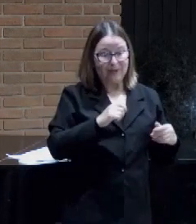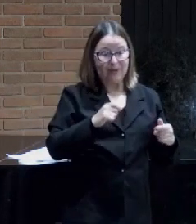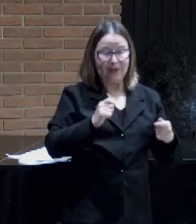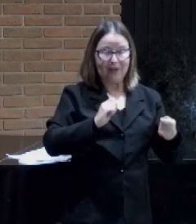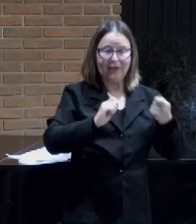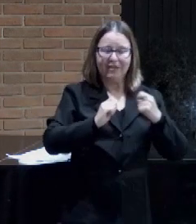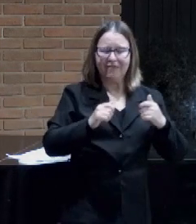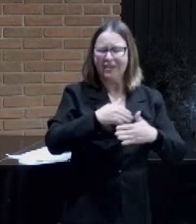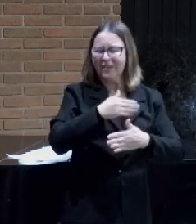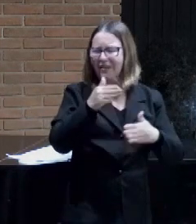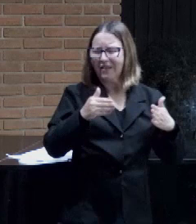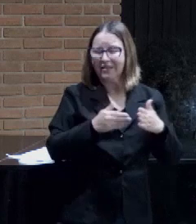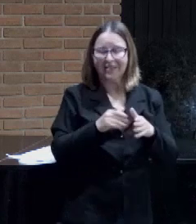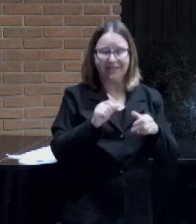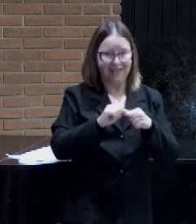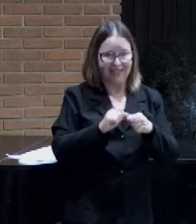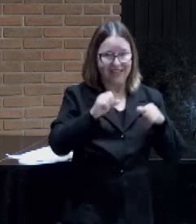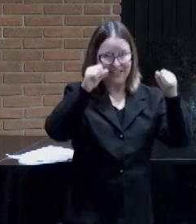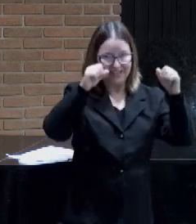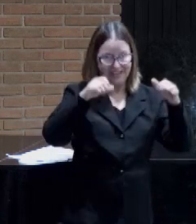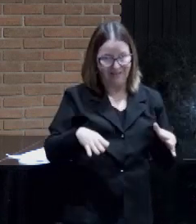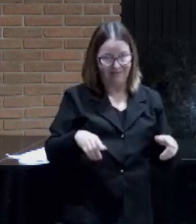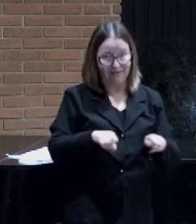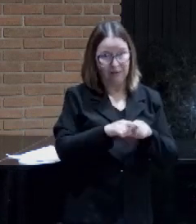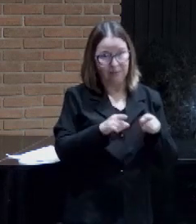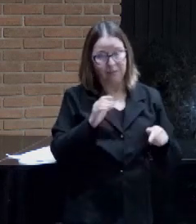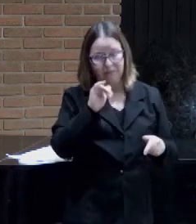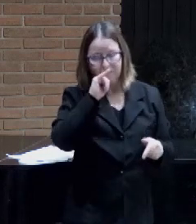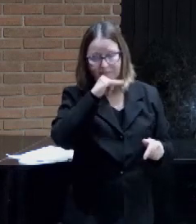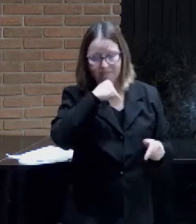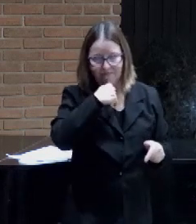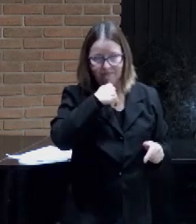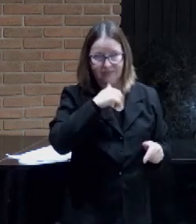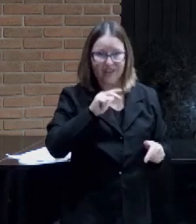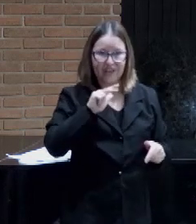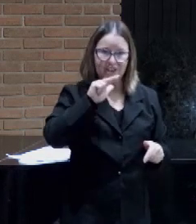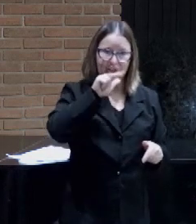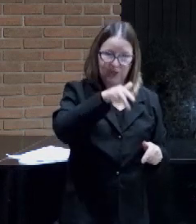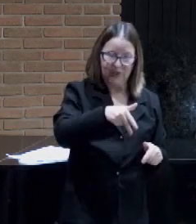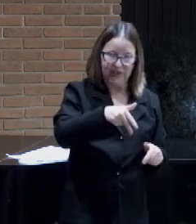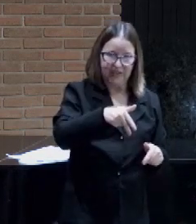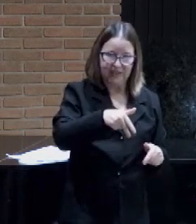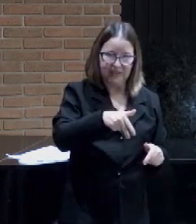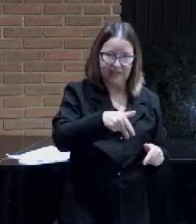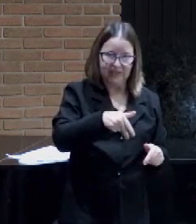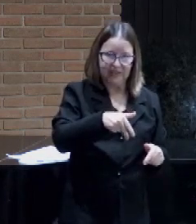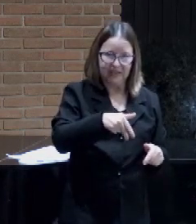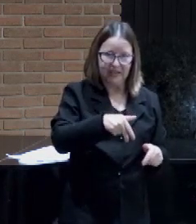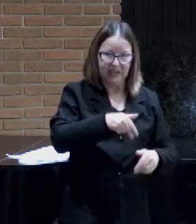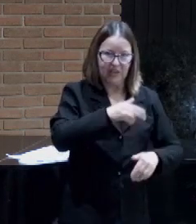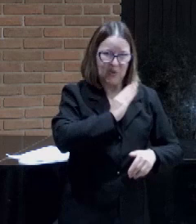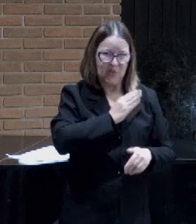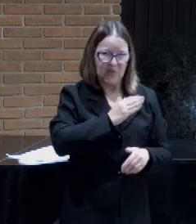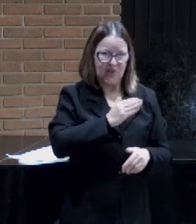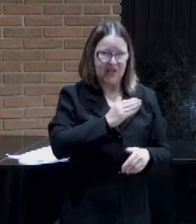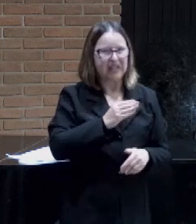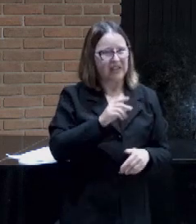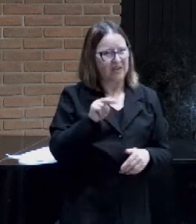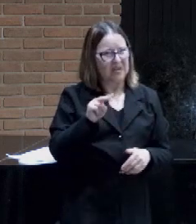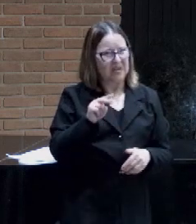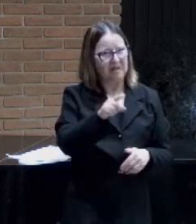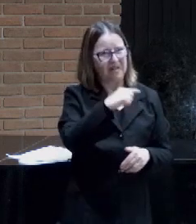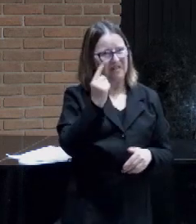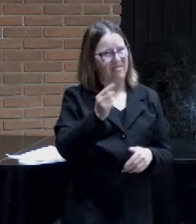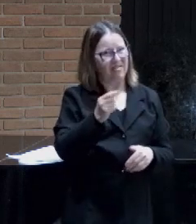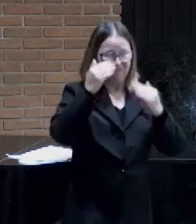criação. Mas, infelizmente, Jonas, que é um ser humano, que tem um coração como nós temos, é aquele que